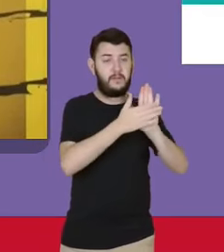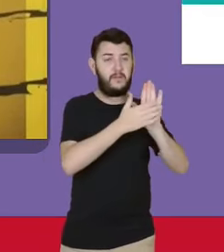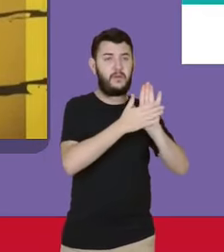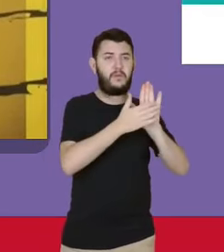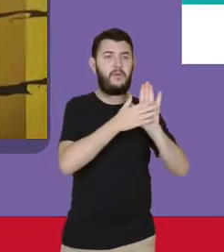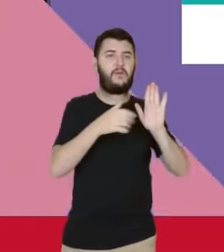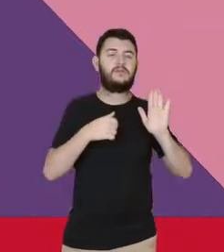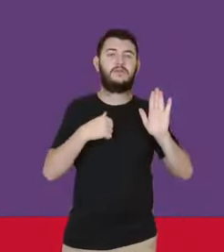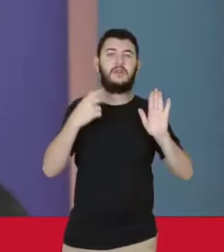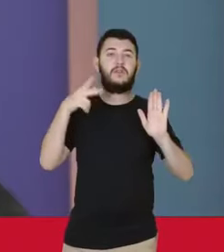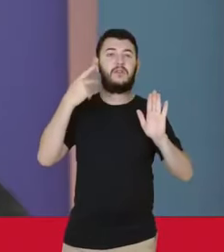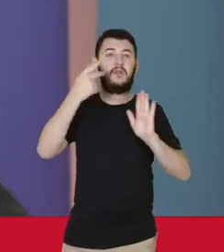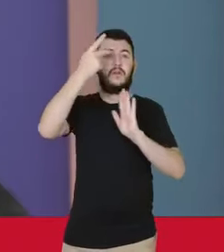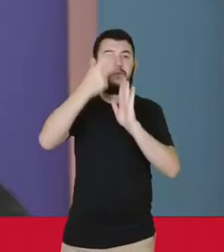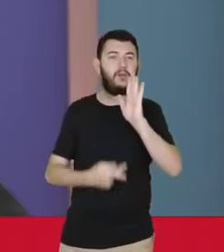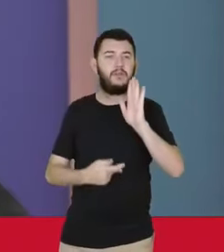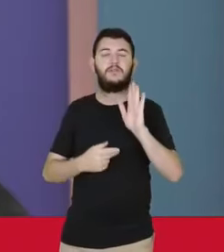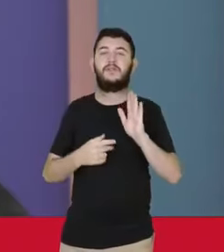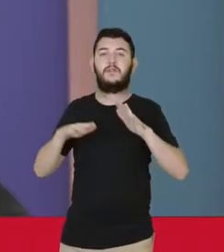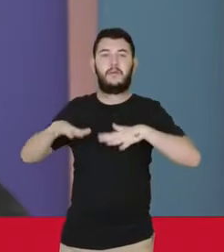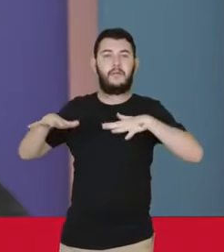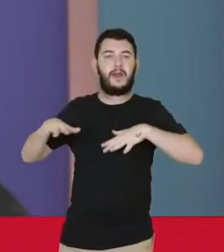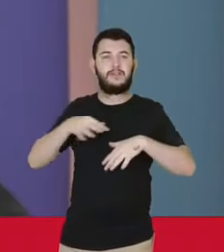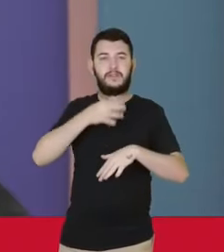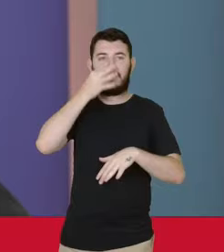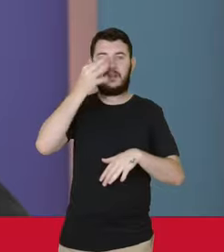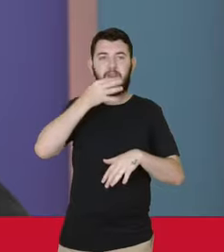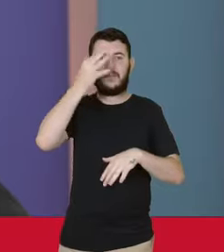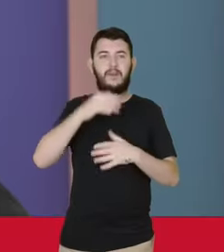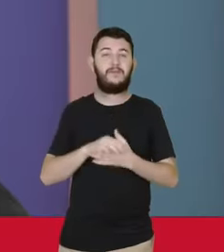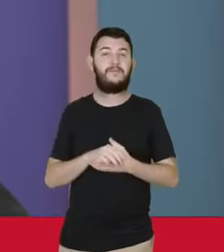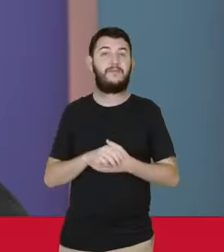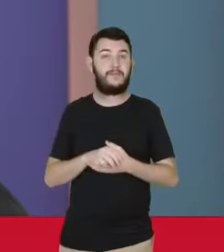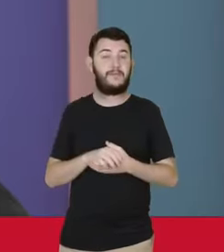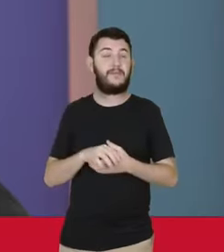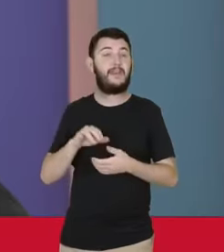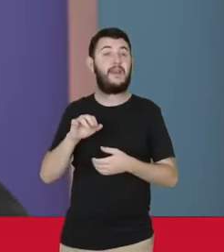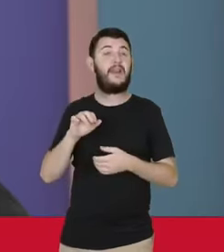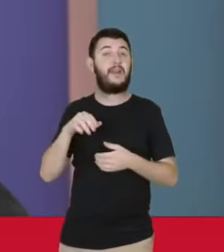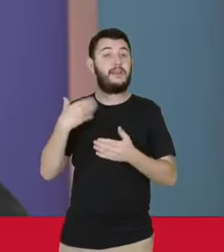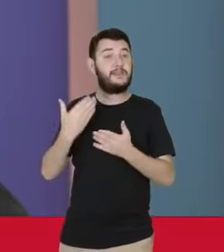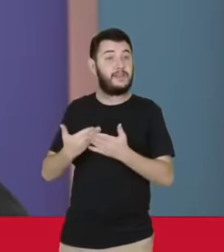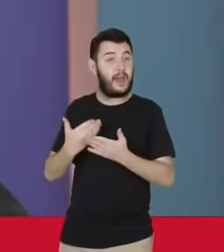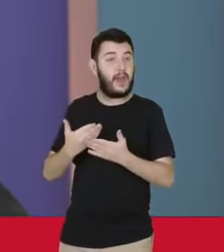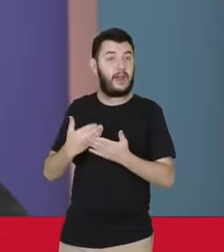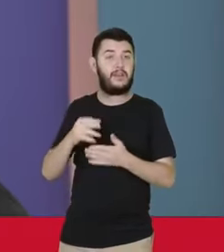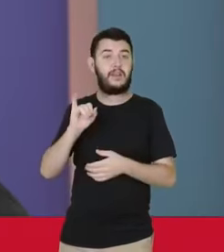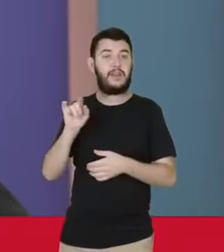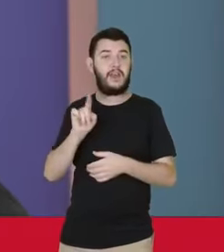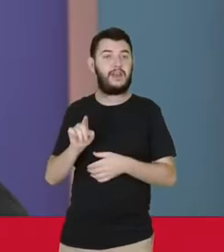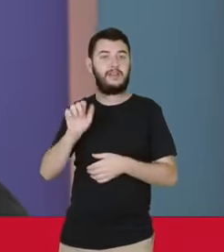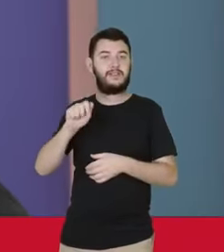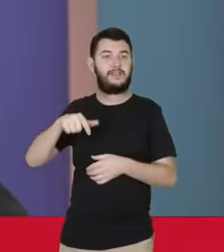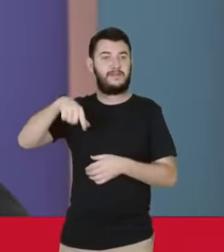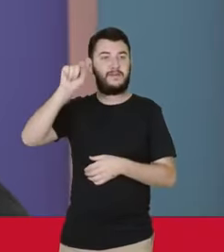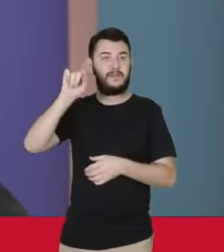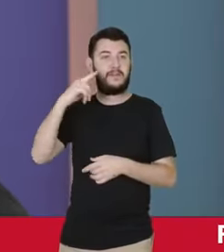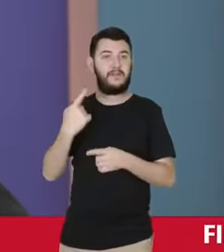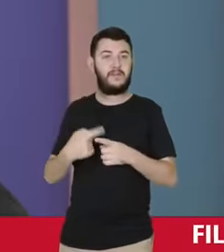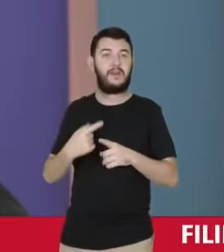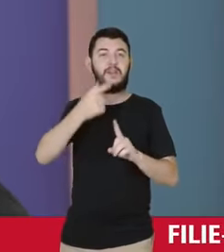das Margaridas. Essa aula da Isa Tapuia foi escolhida porque esta semana acontece a segunda Marcha